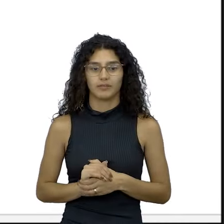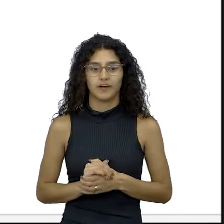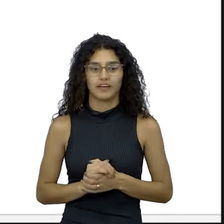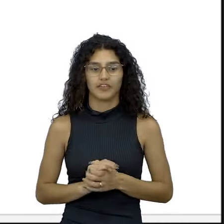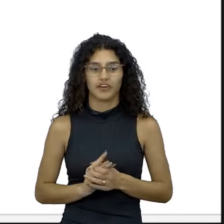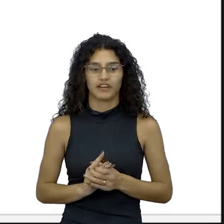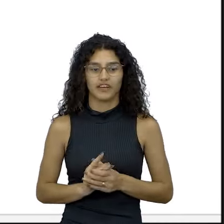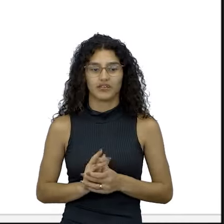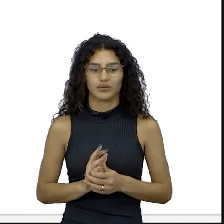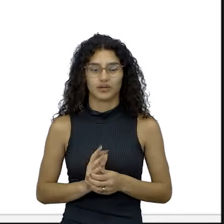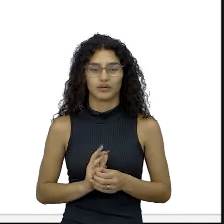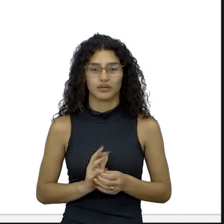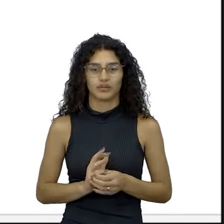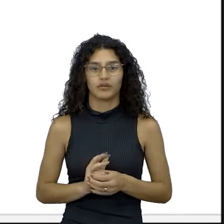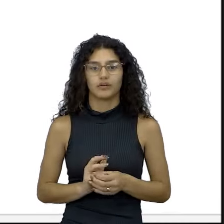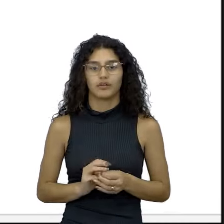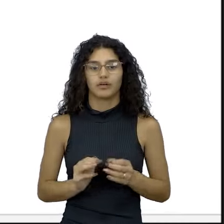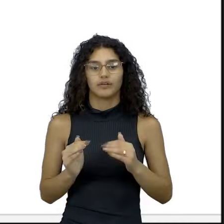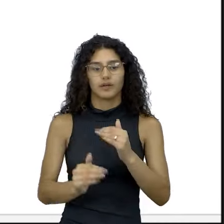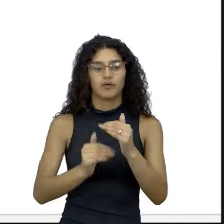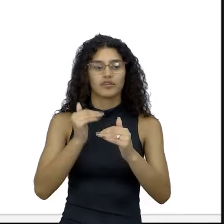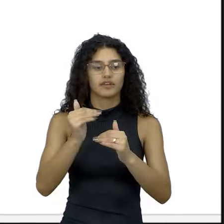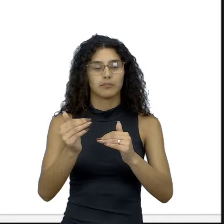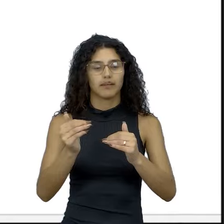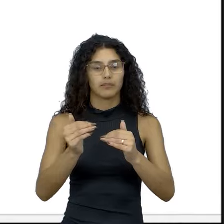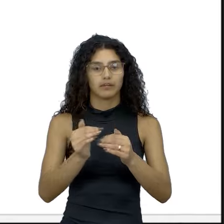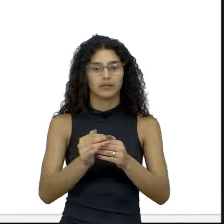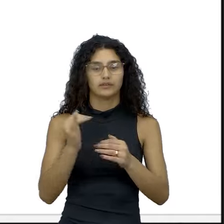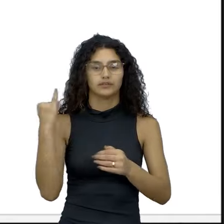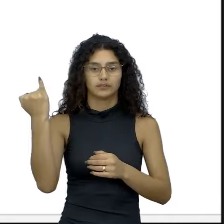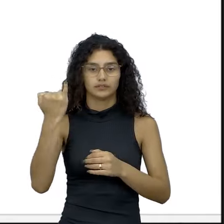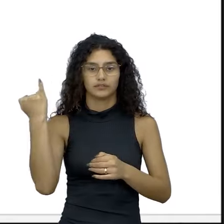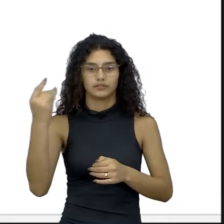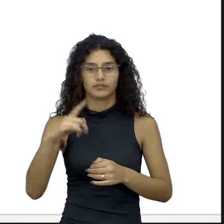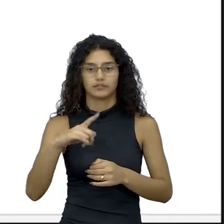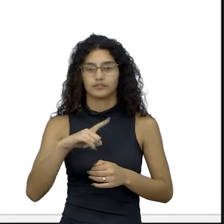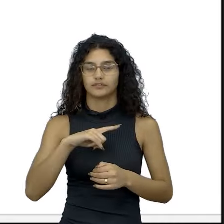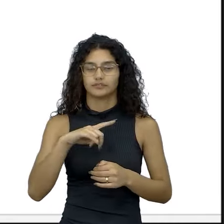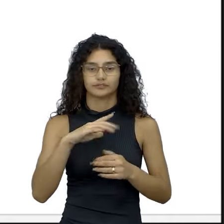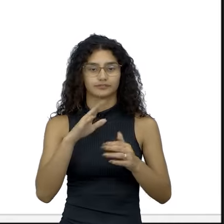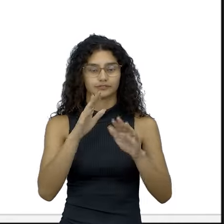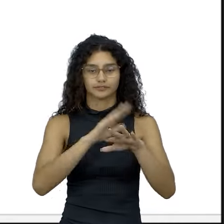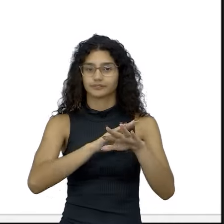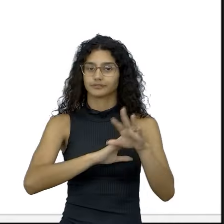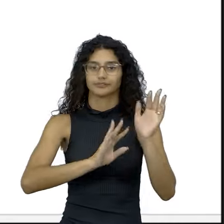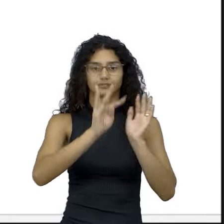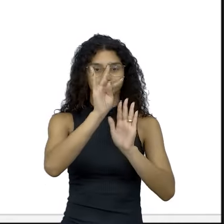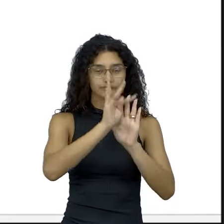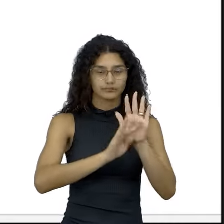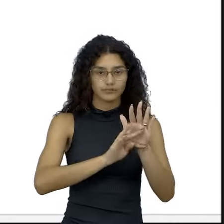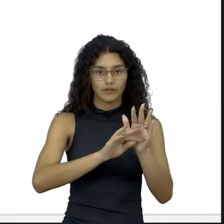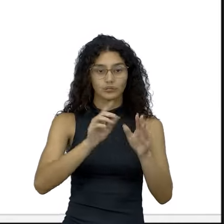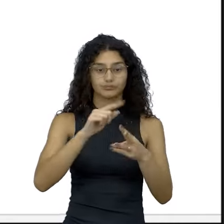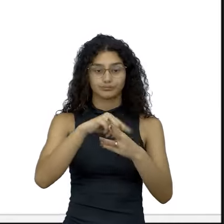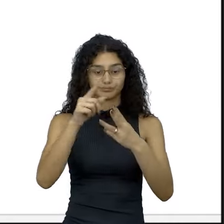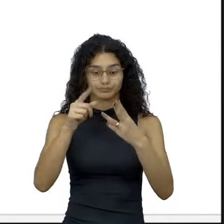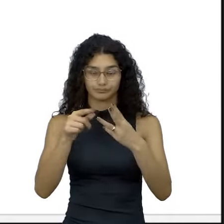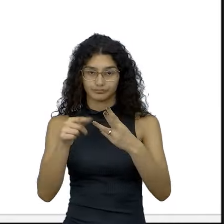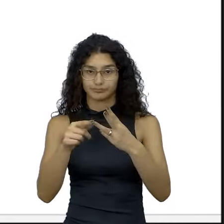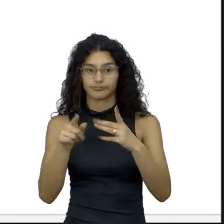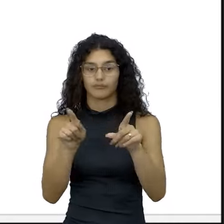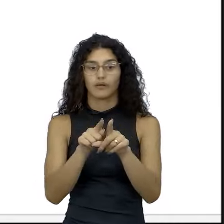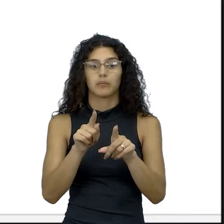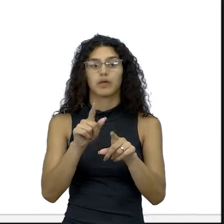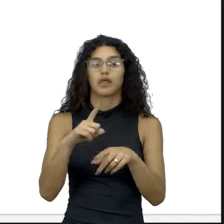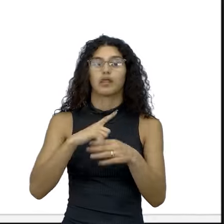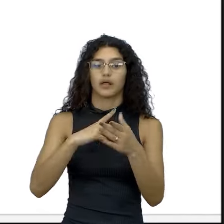E esses dois passos, eles são passos fundamentais para o planejamento de uma produção de texto. O terceiro passo, que também está em